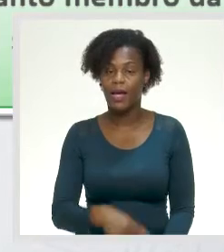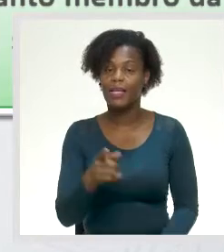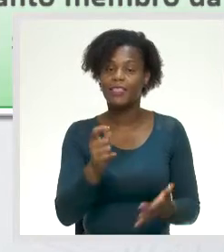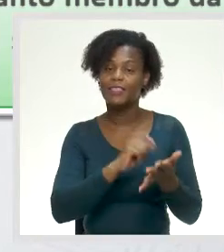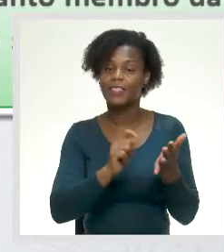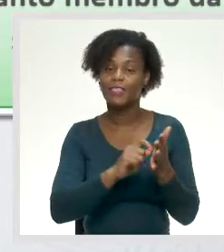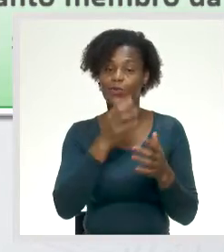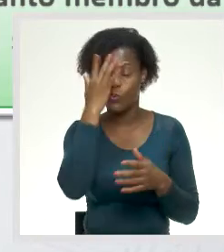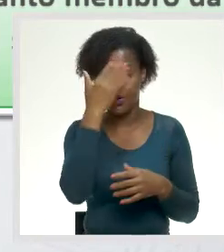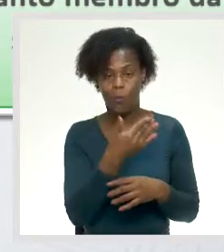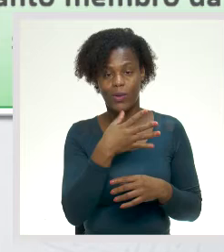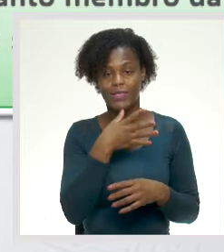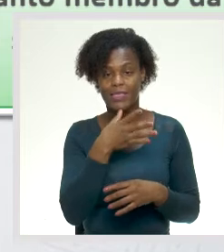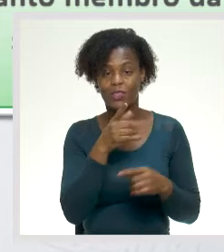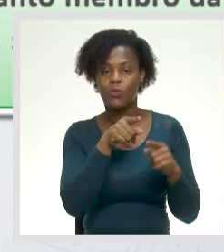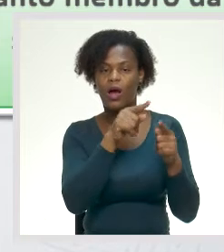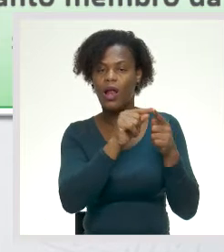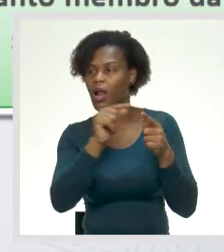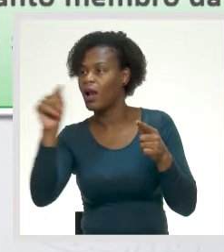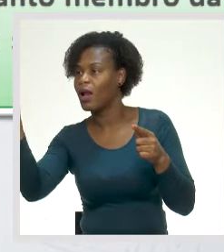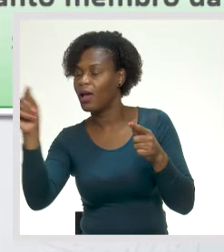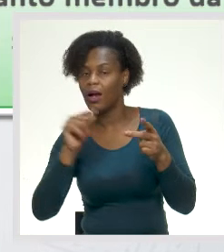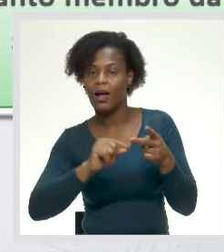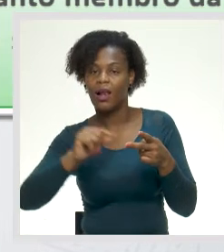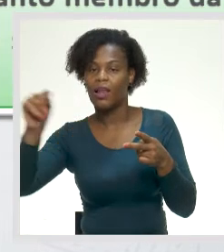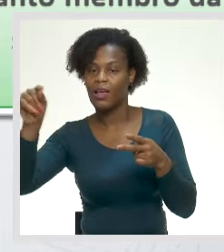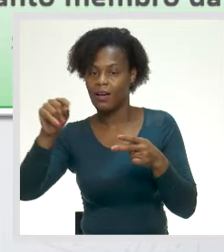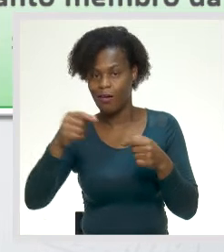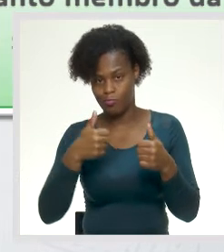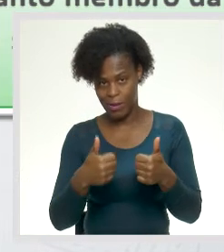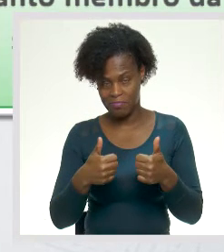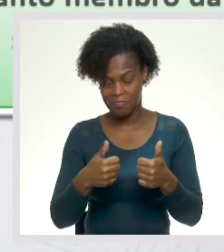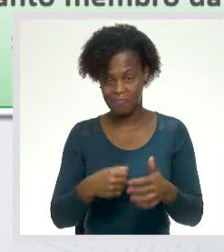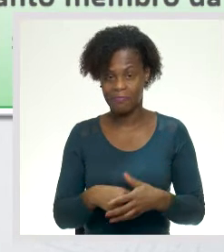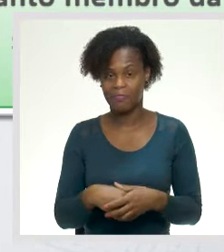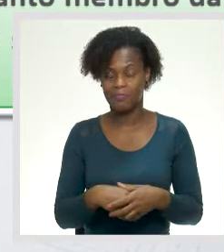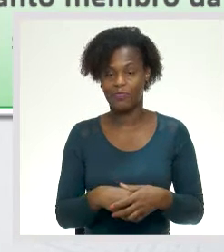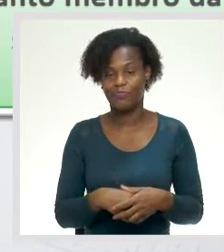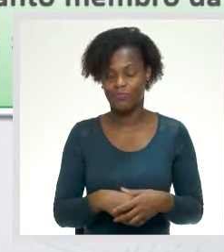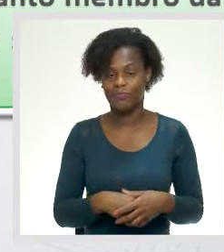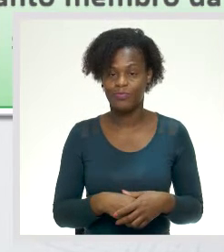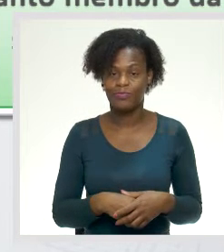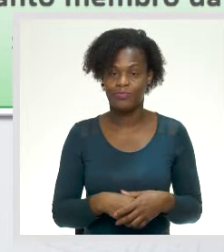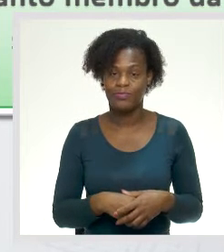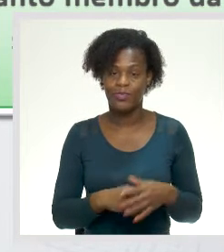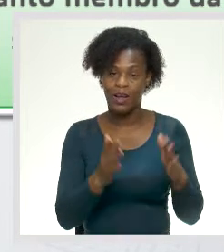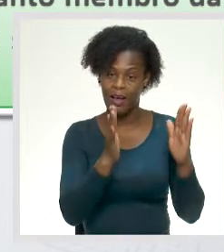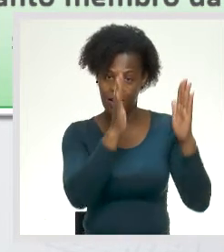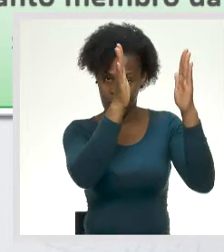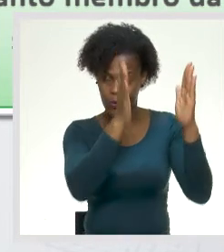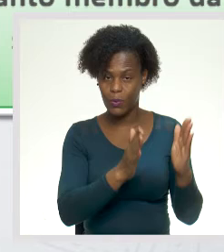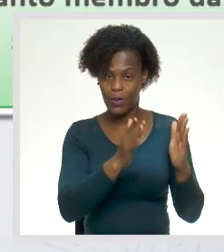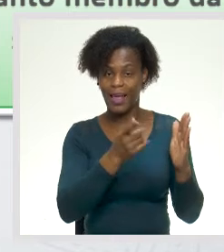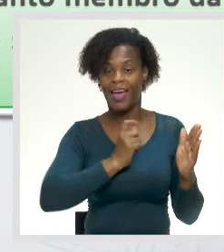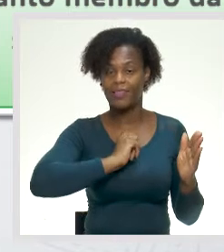primeiro exercício diz: faça correspondência de forma correta ou acertada. De um lado